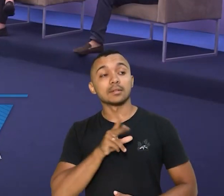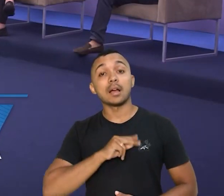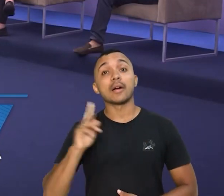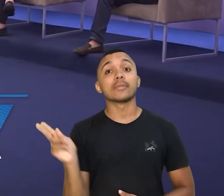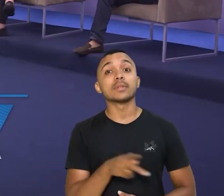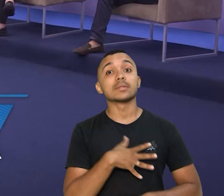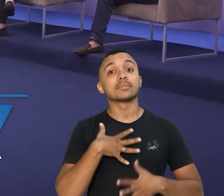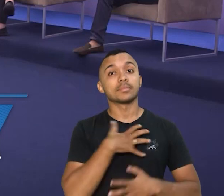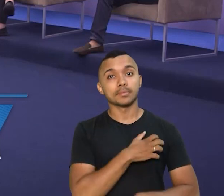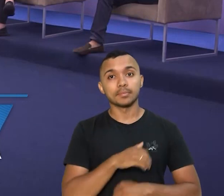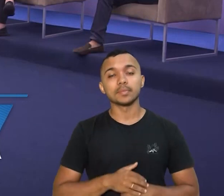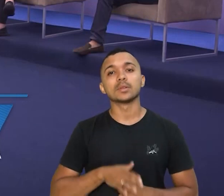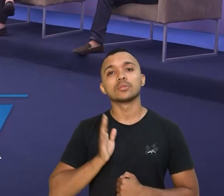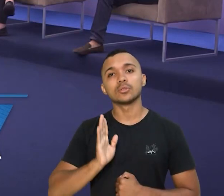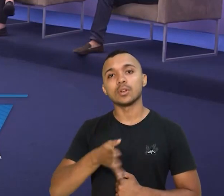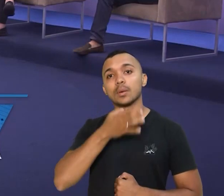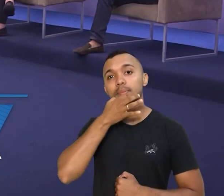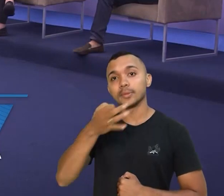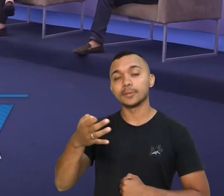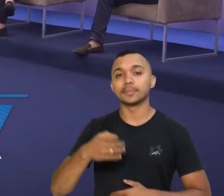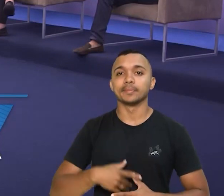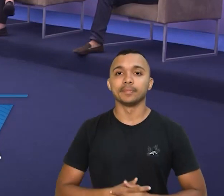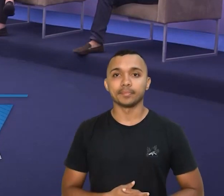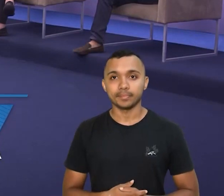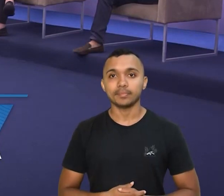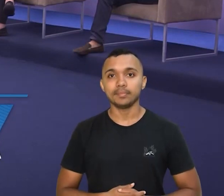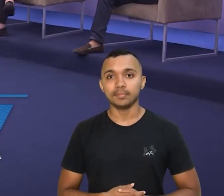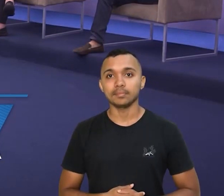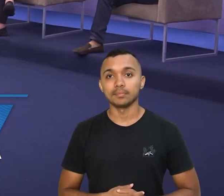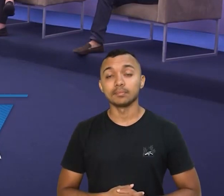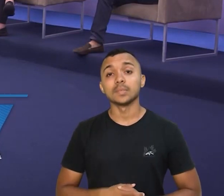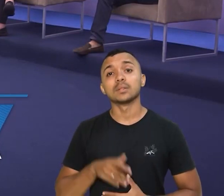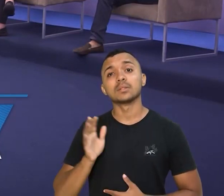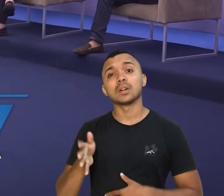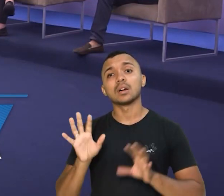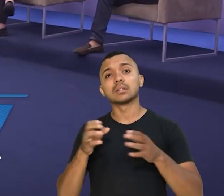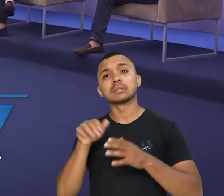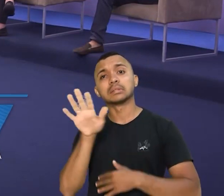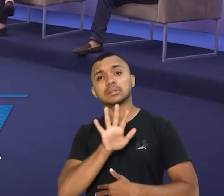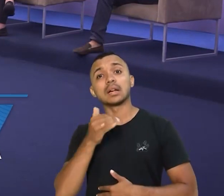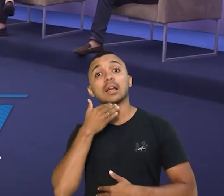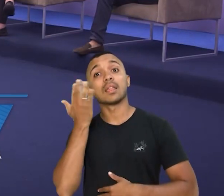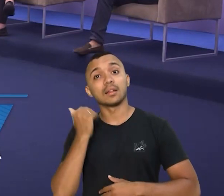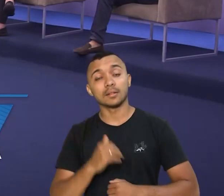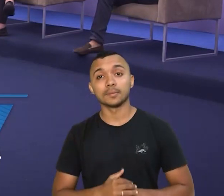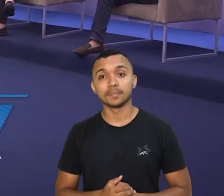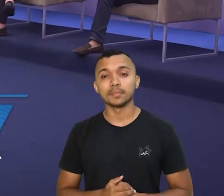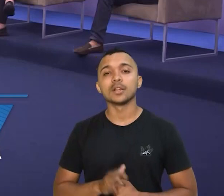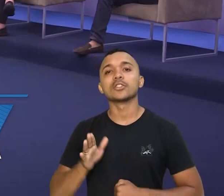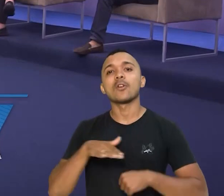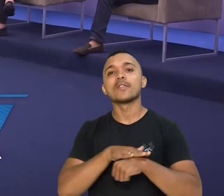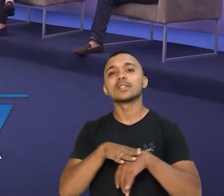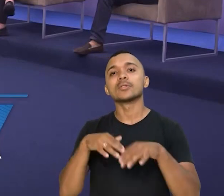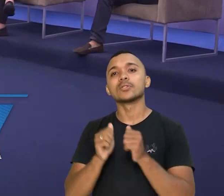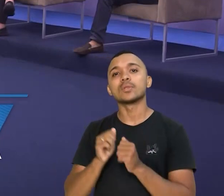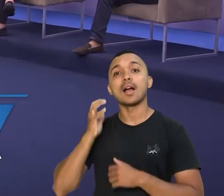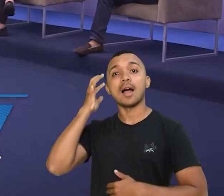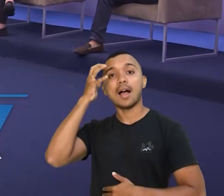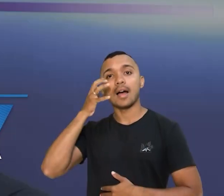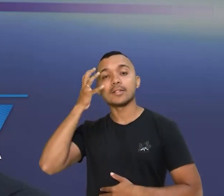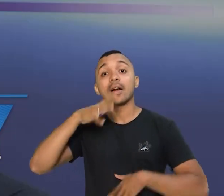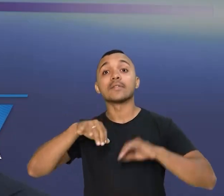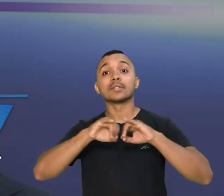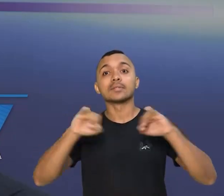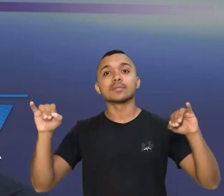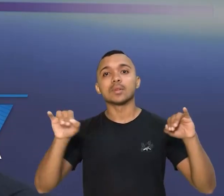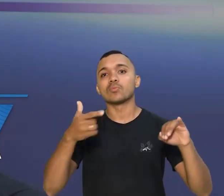goleiro do Bahia. Hoje eu comentei até na rádio. Então, esse time capenga não rendeu o que se esperava, né? Hoje eu até comentei na rádio que, apesar de não